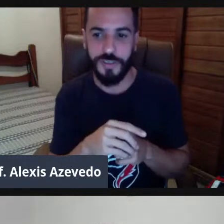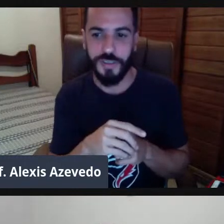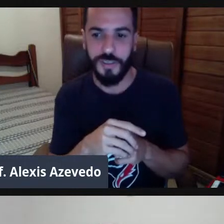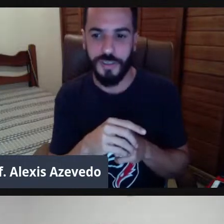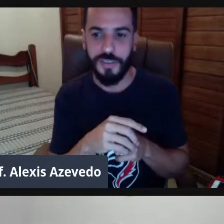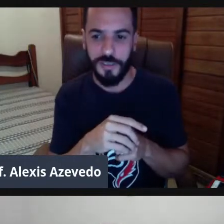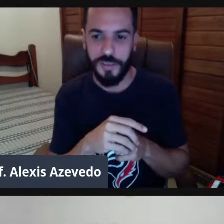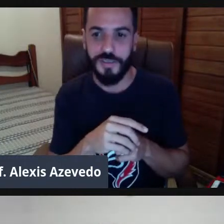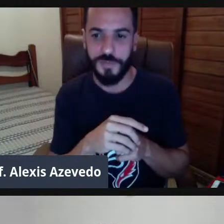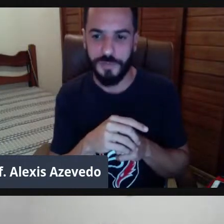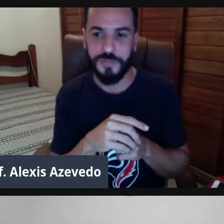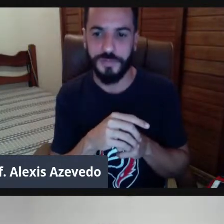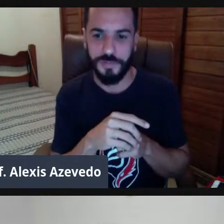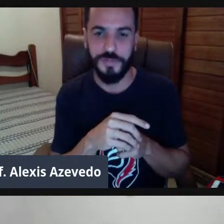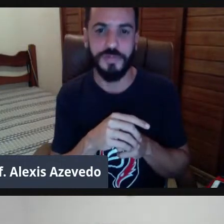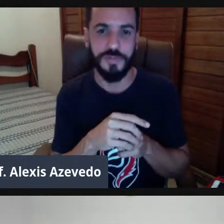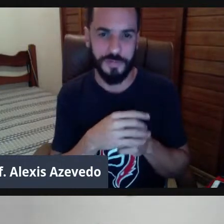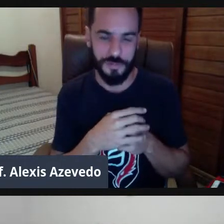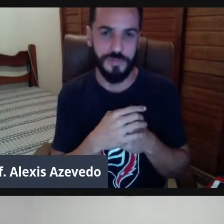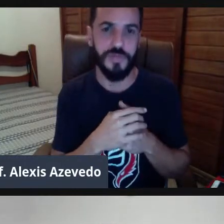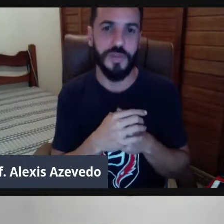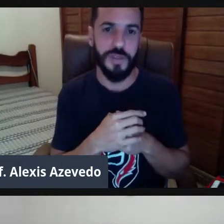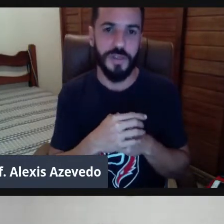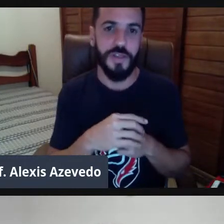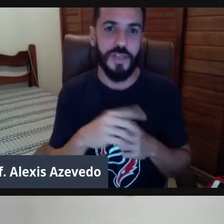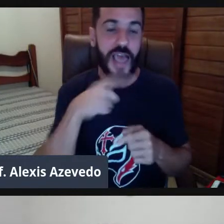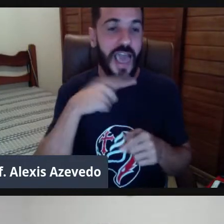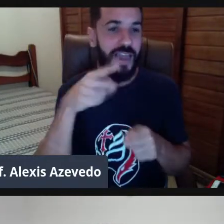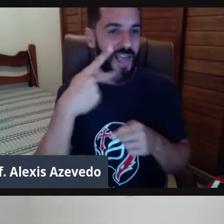ao meu computador, no canto do ateliê,